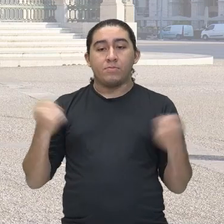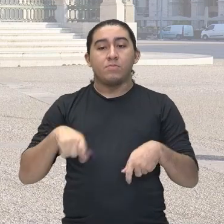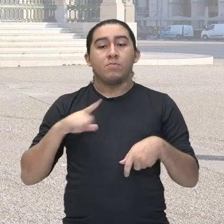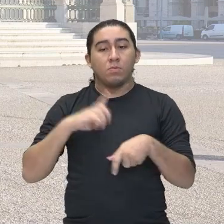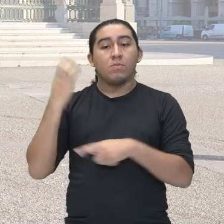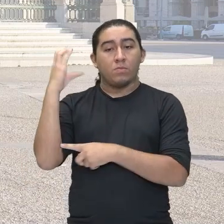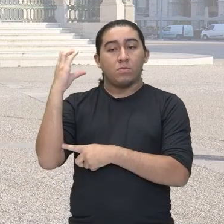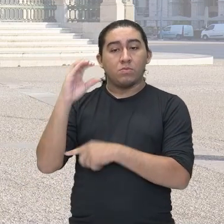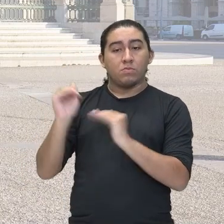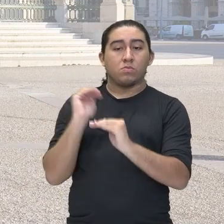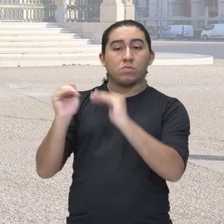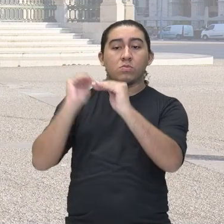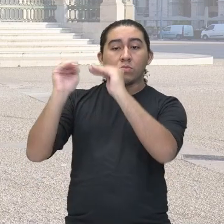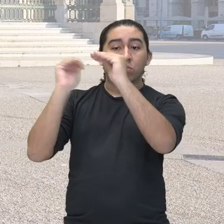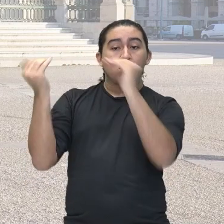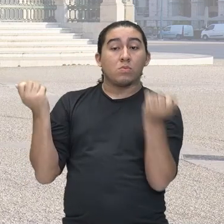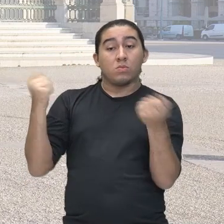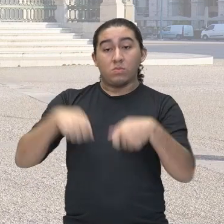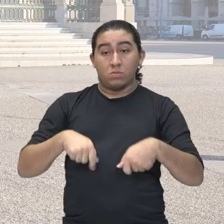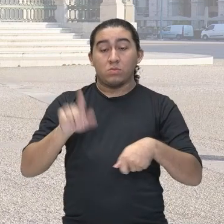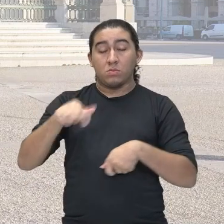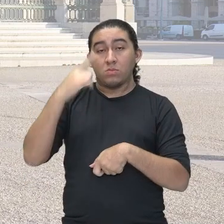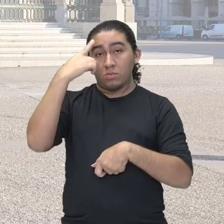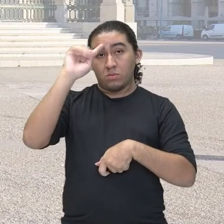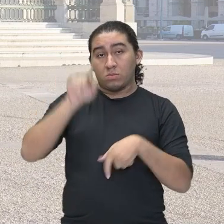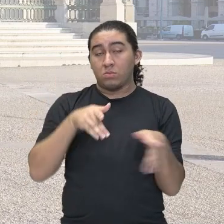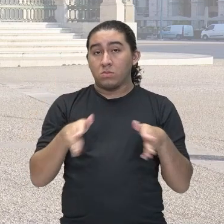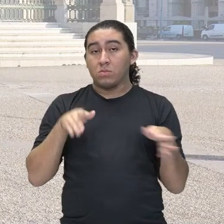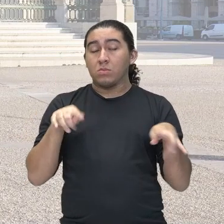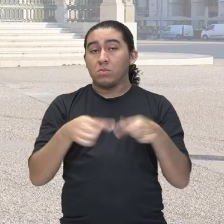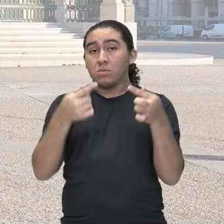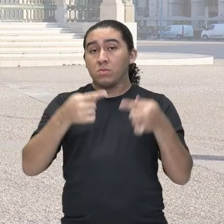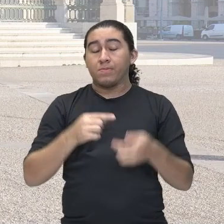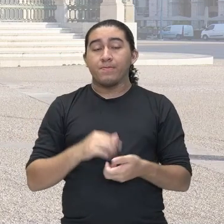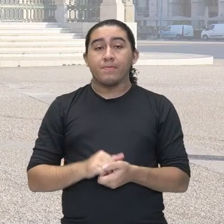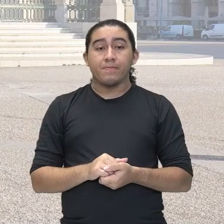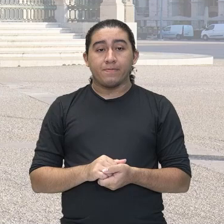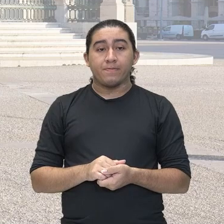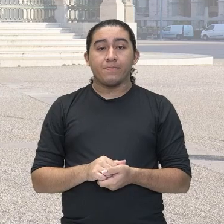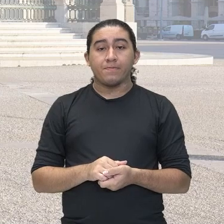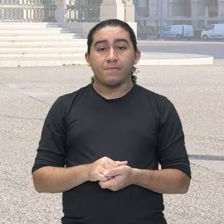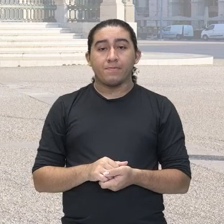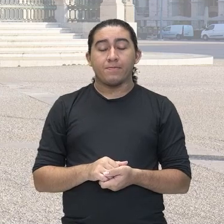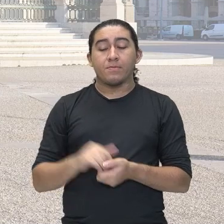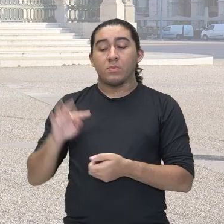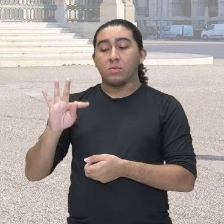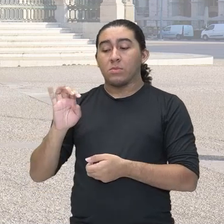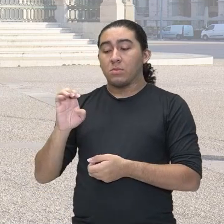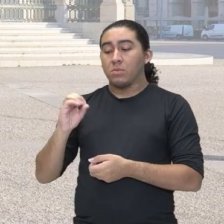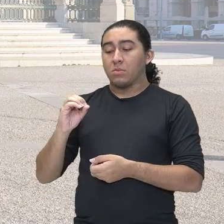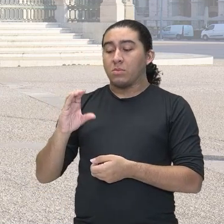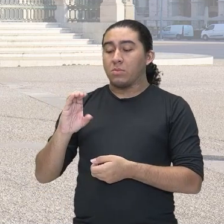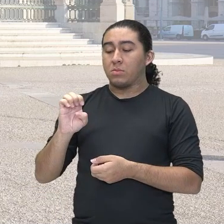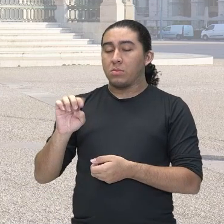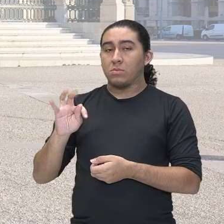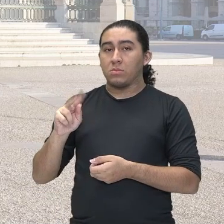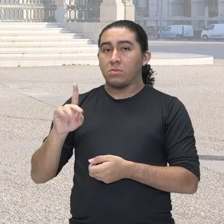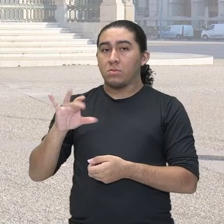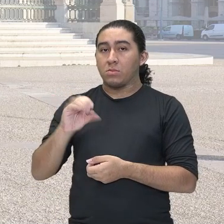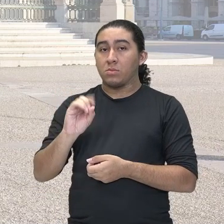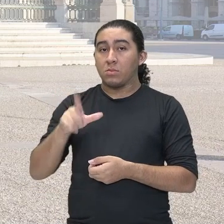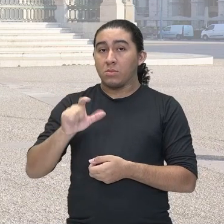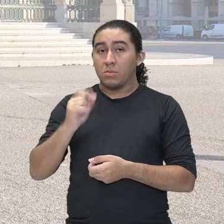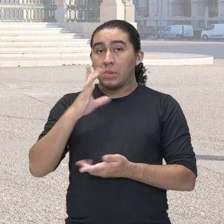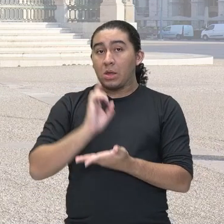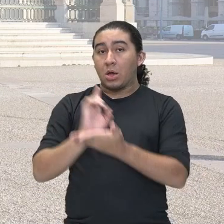ciência evolui, nós somos capazes. Antropocentrismo. Já o teocentrismo, que foi o anterior, era